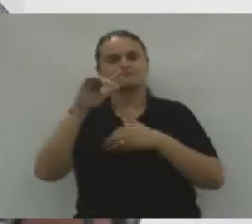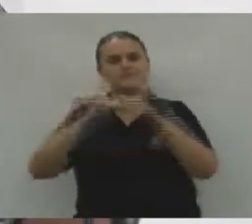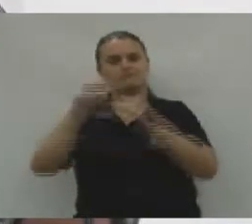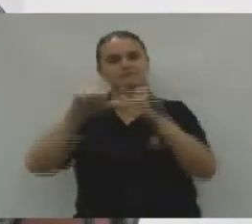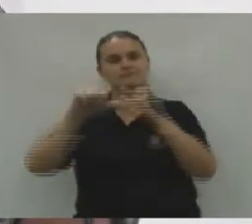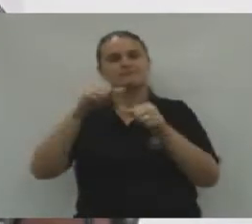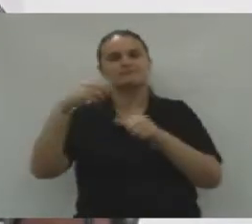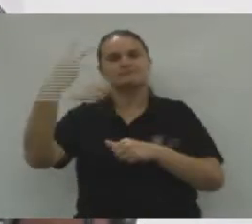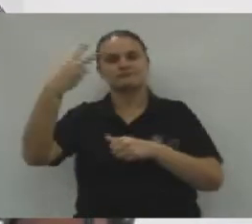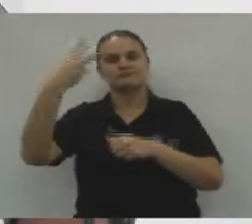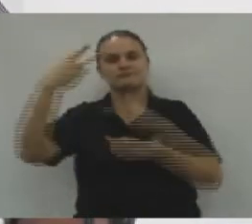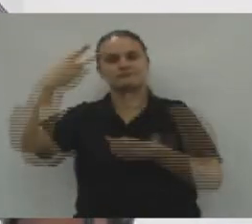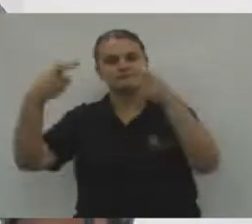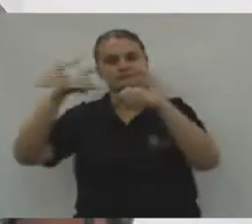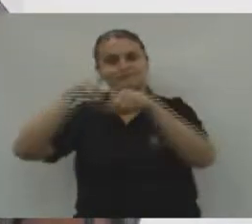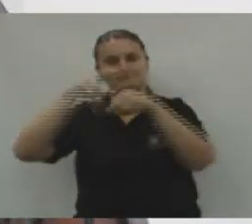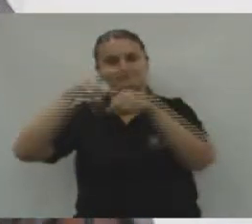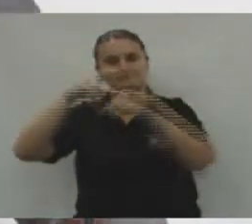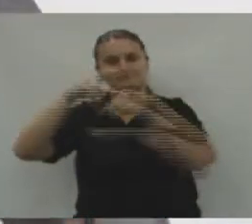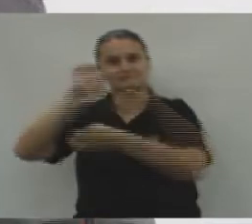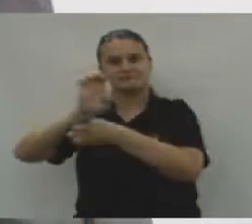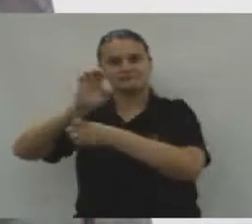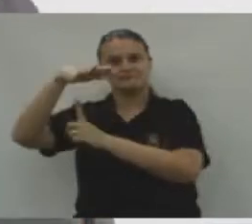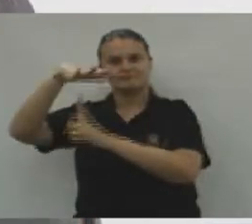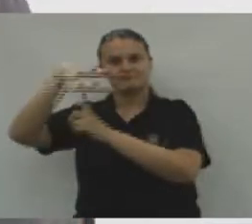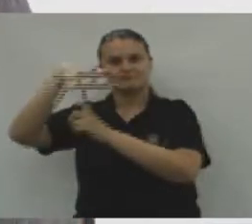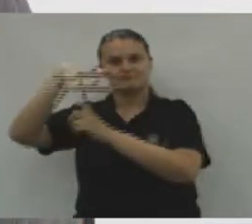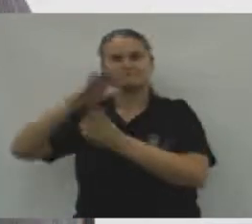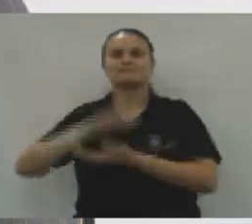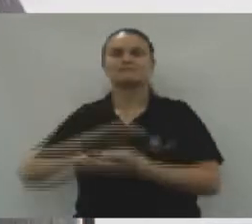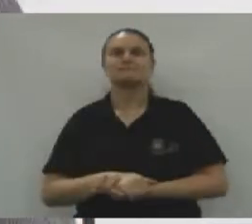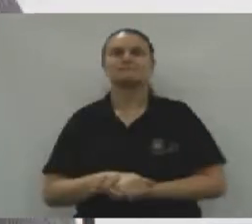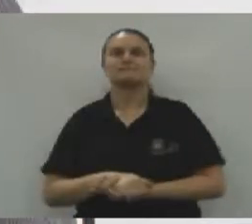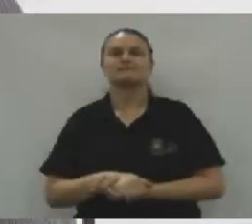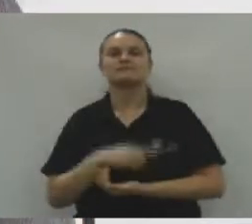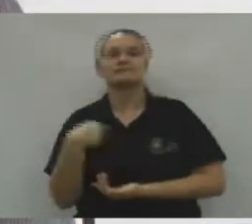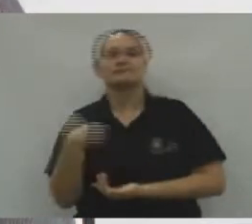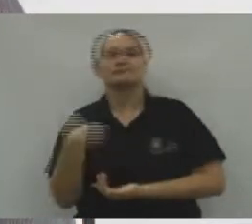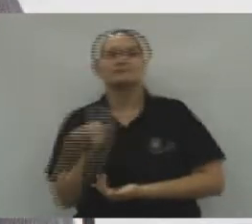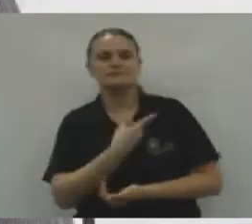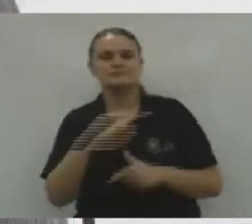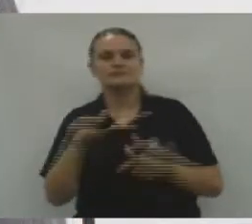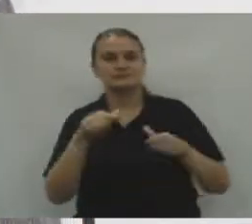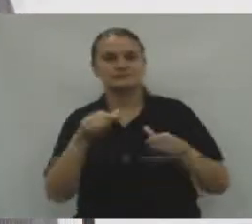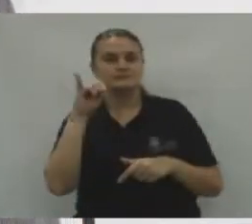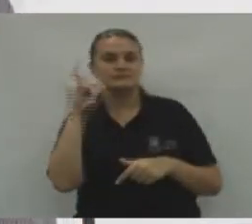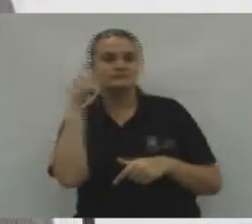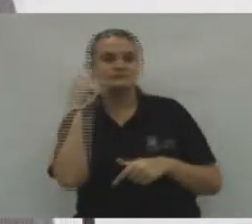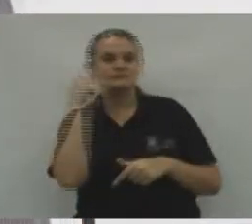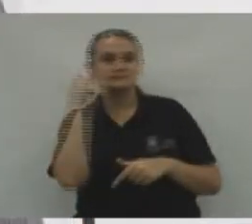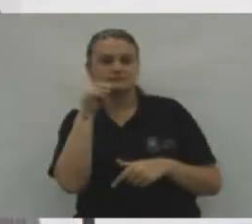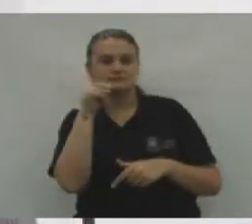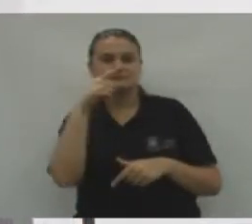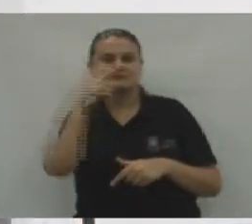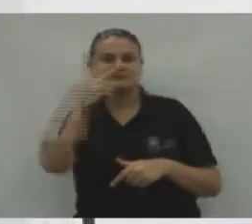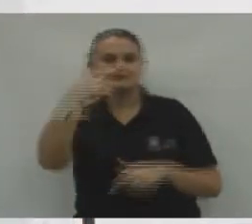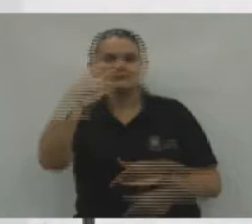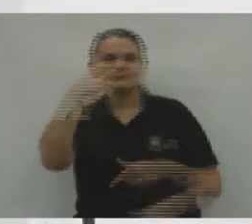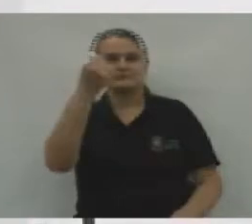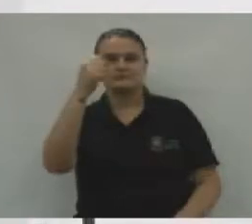segundo cinturão verde do, do Paraná. Então, a gente trabalha, se nós conseguirmos atender parte desses 283